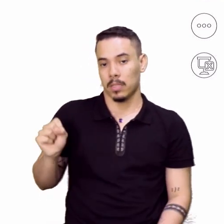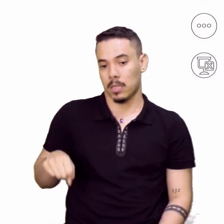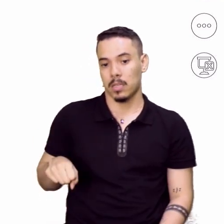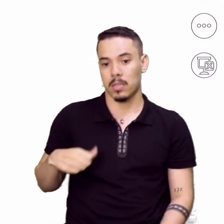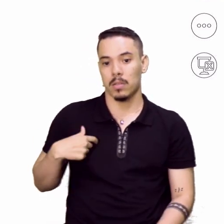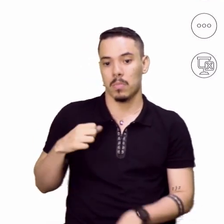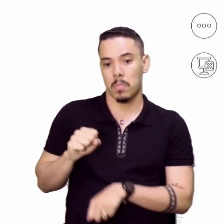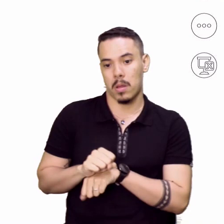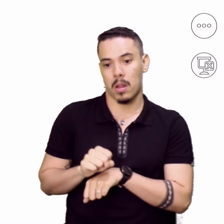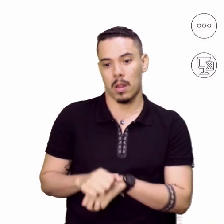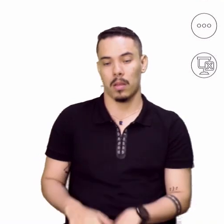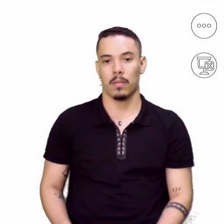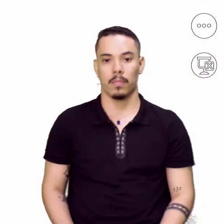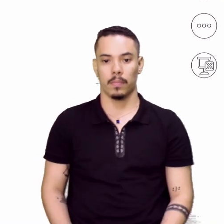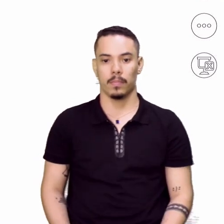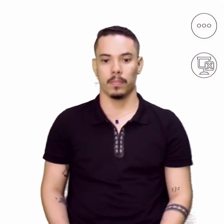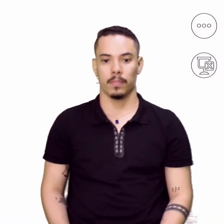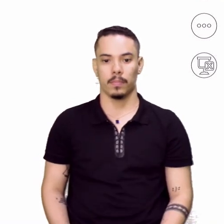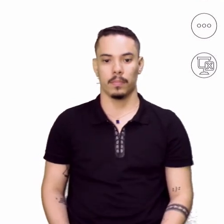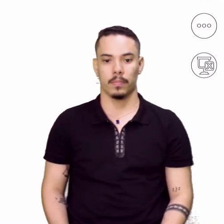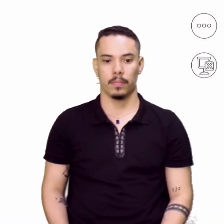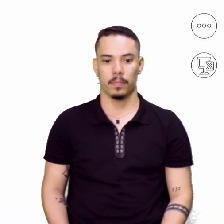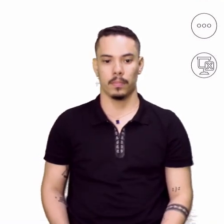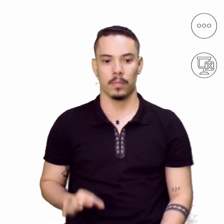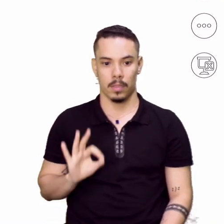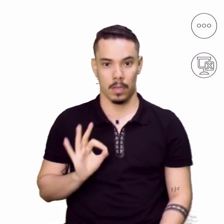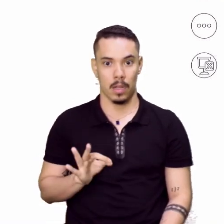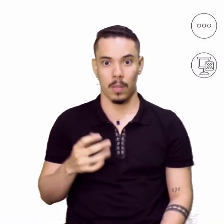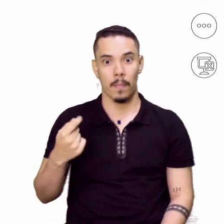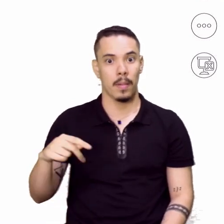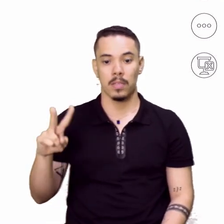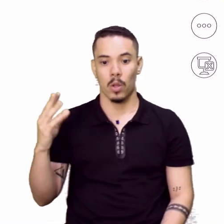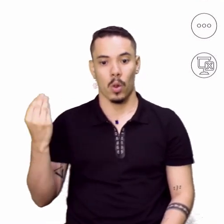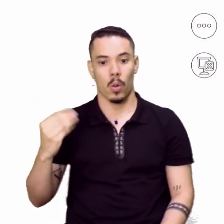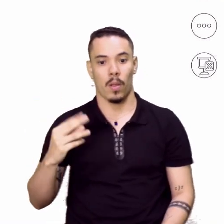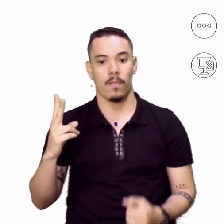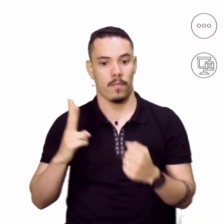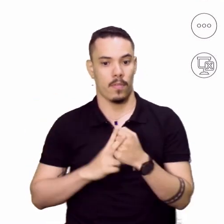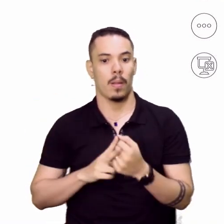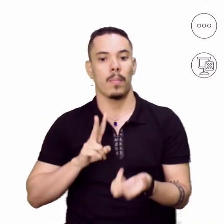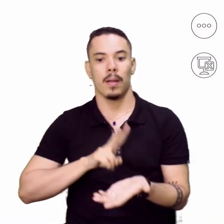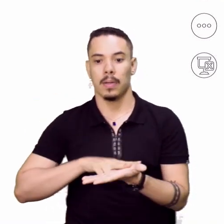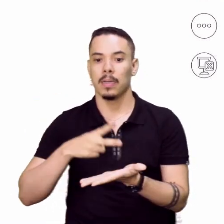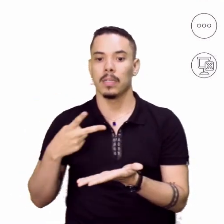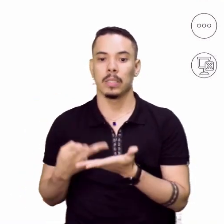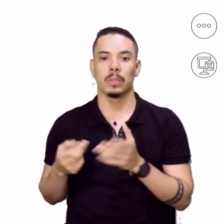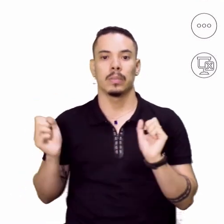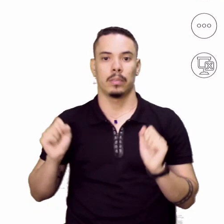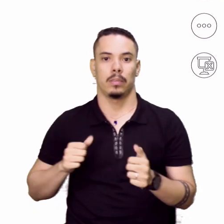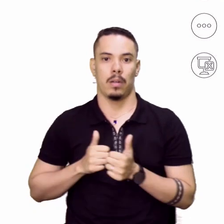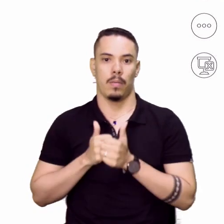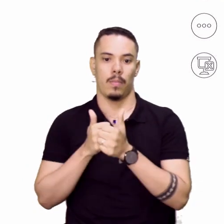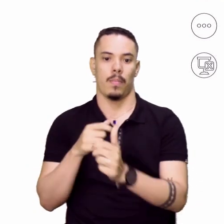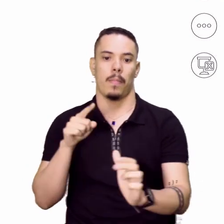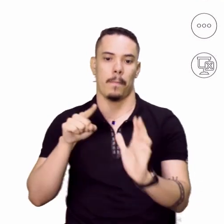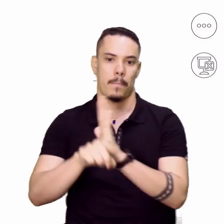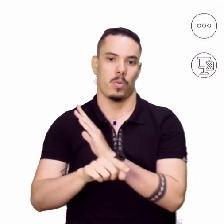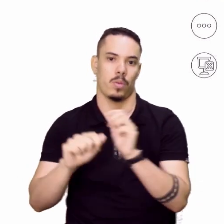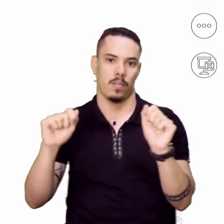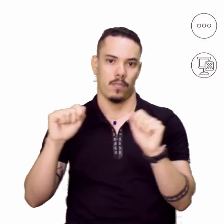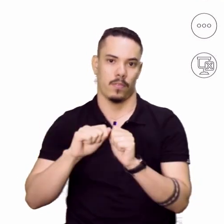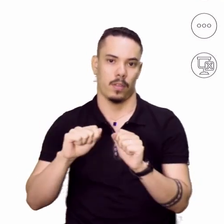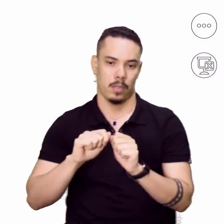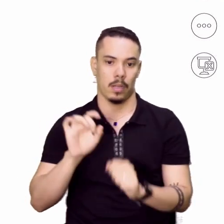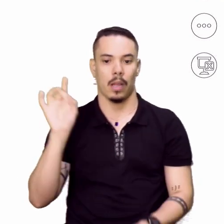eu esperarei mesmo que você não use o verbo esperar você meio que traduz isso aqui de acordo com a pergunta que foi feita então cada